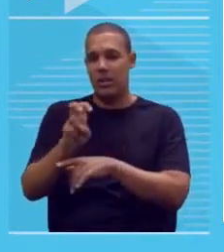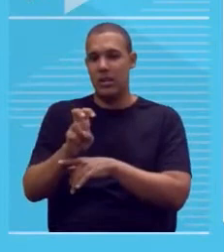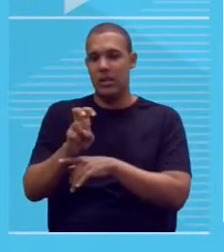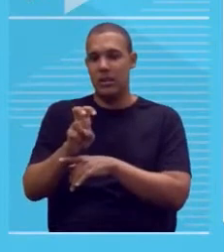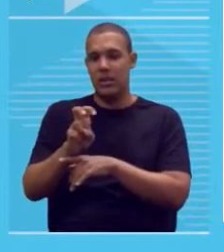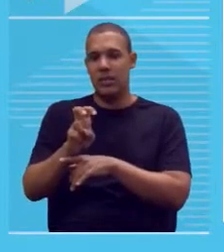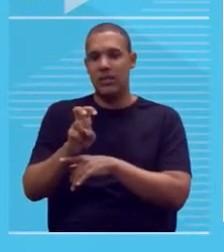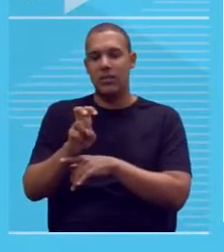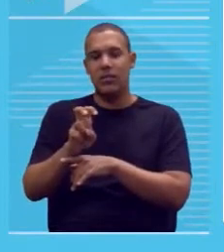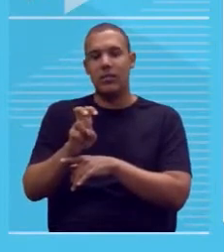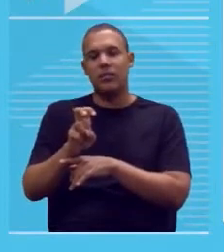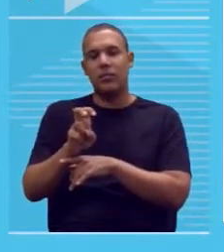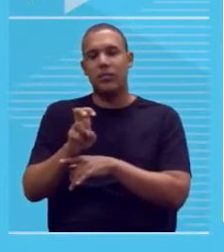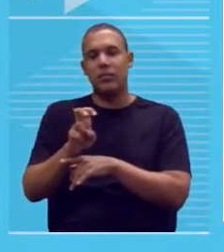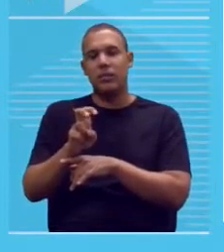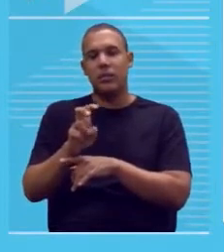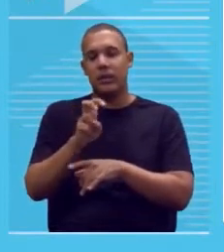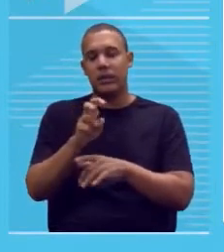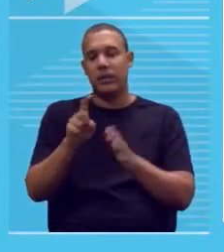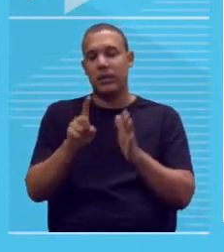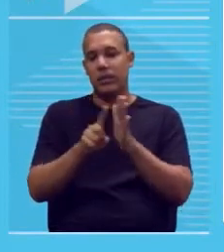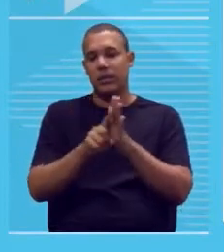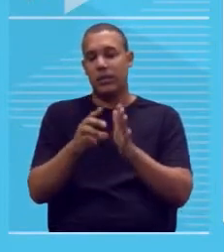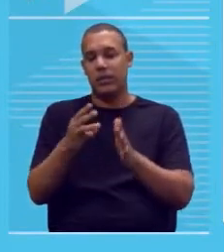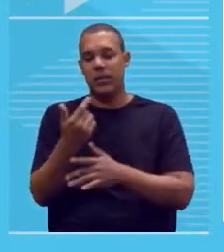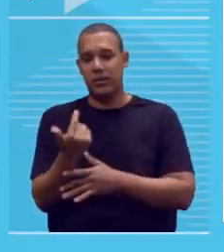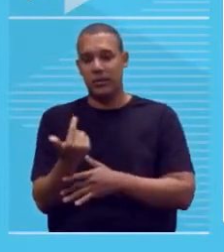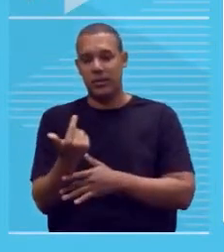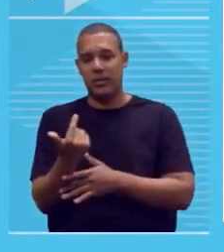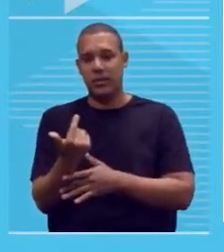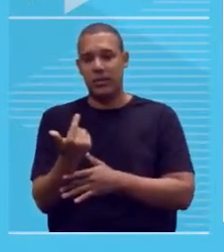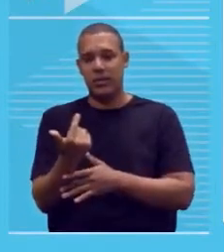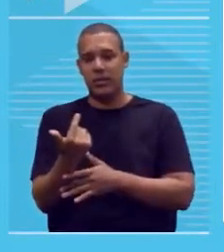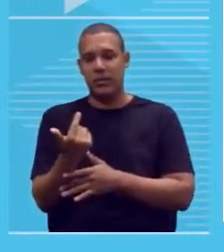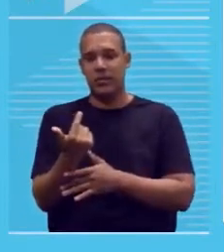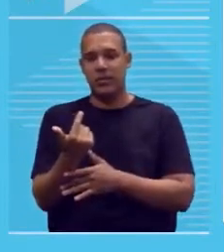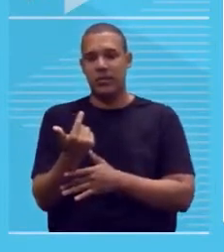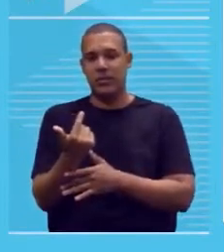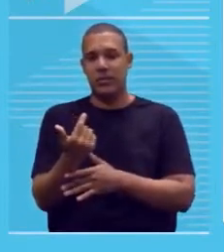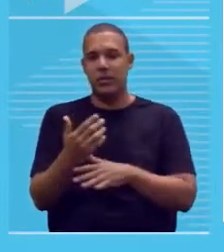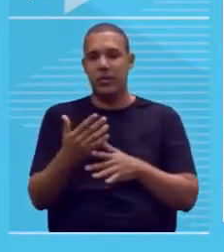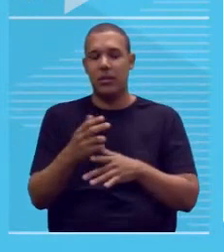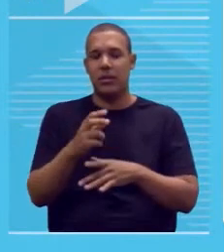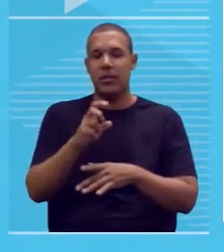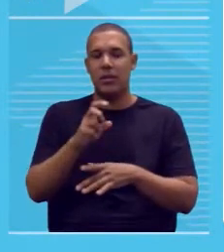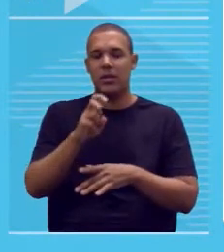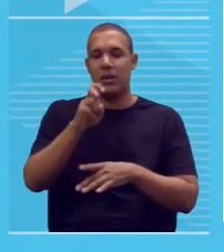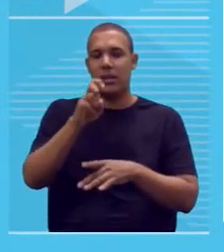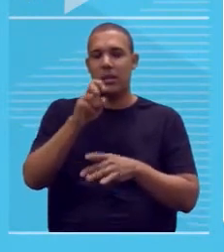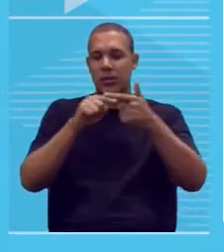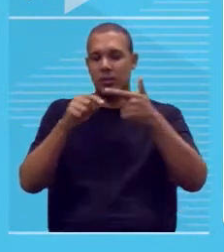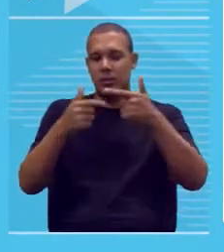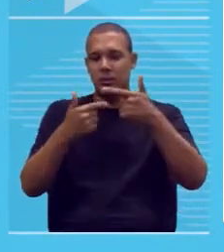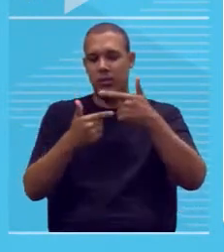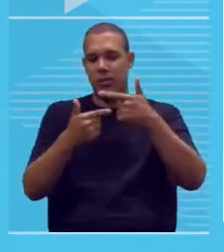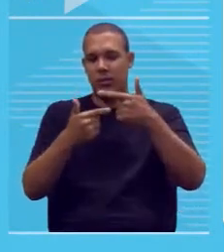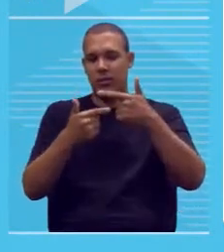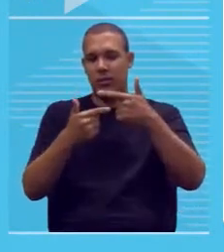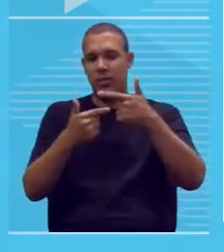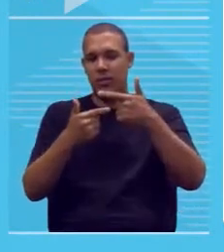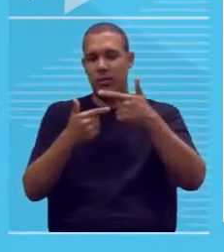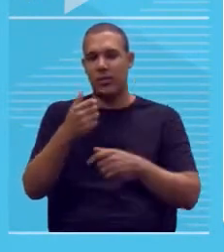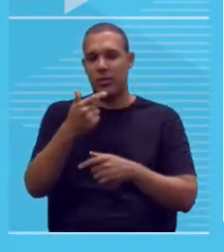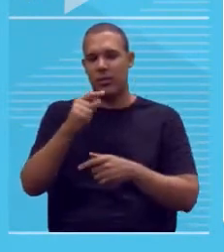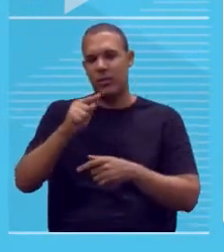menos 2 dá 5. 5 menos 3 dá 2. Vai ficar, professor, 5 sobre 2, 2,5,